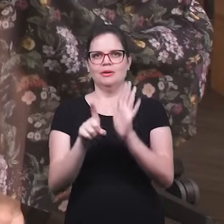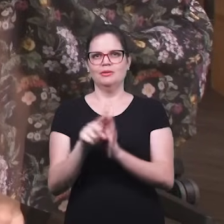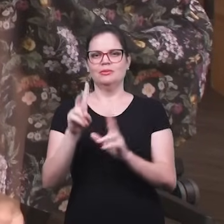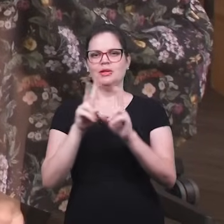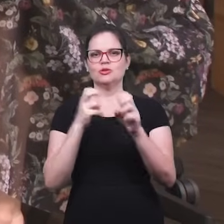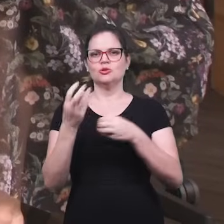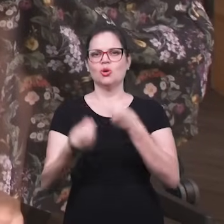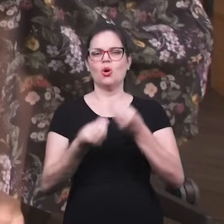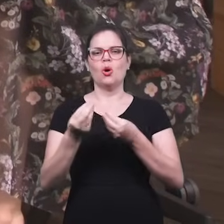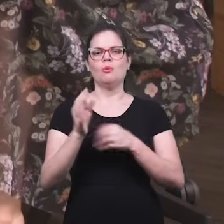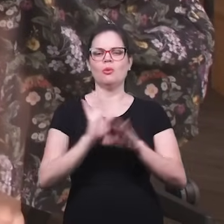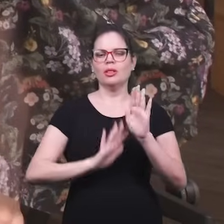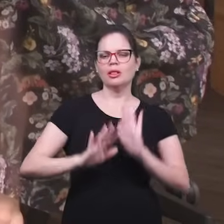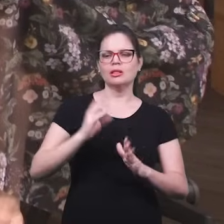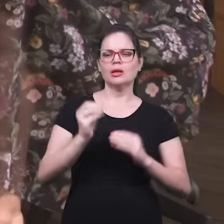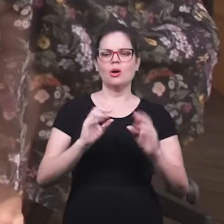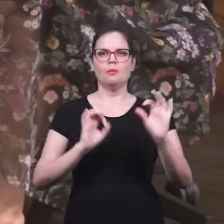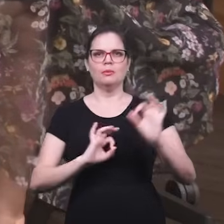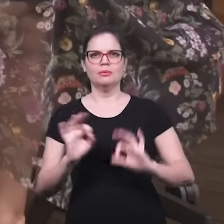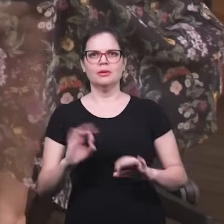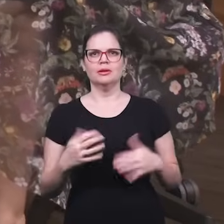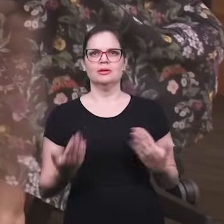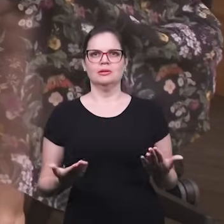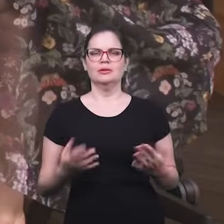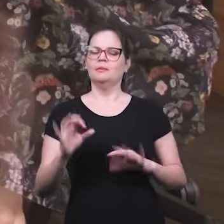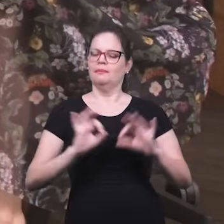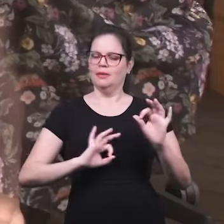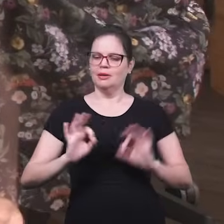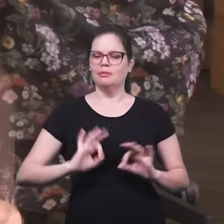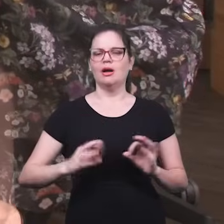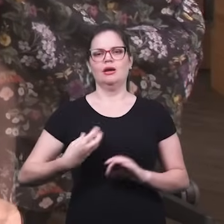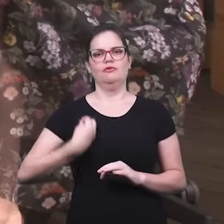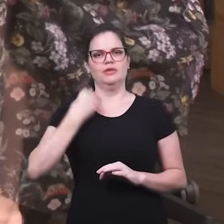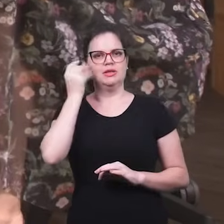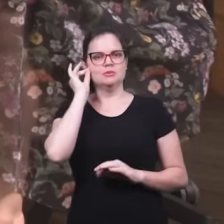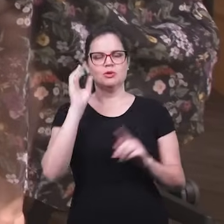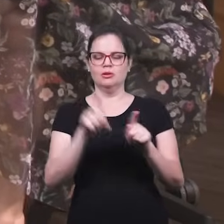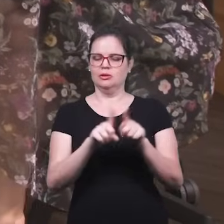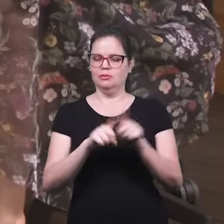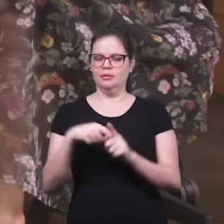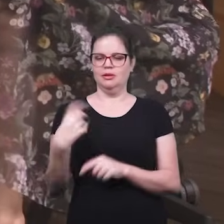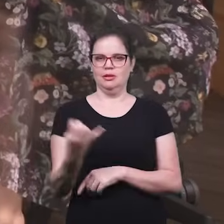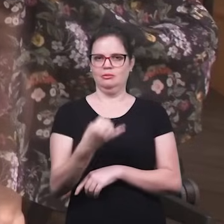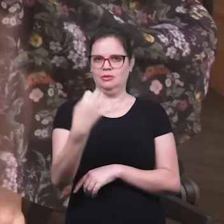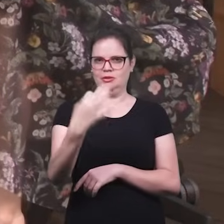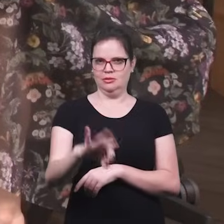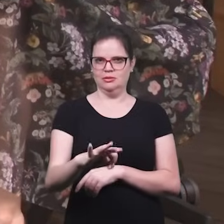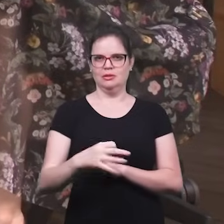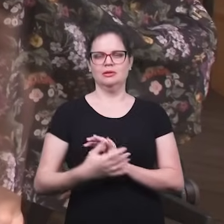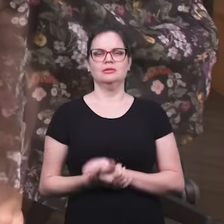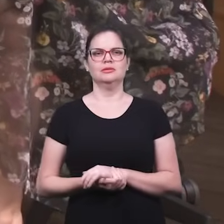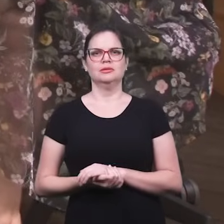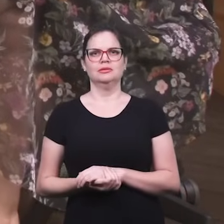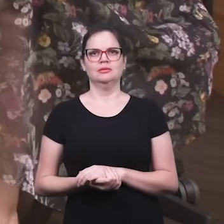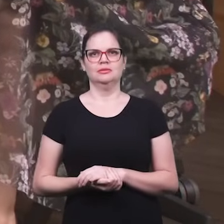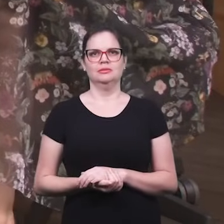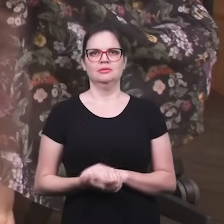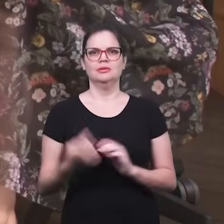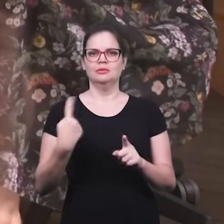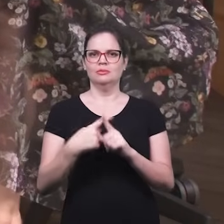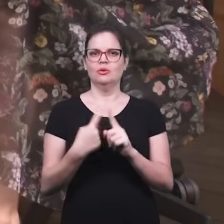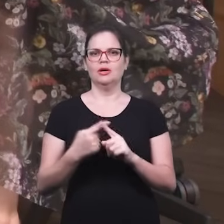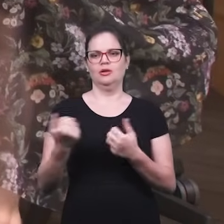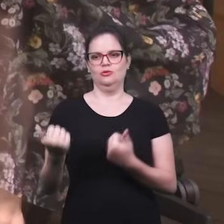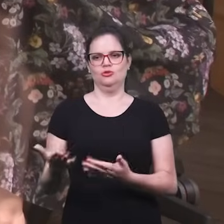o cuidado, como que o jovem pode se preparar. O preparo espiritual também é extremamente importante antes de fazer uma viagem dessa, né? O jovem